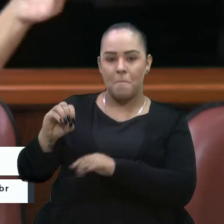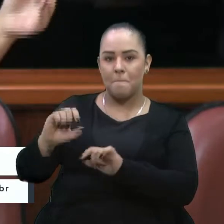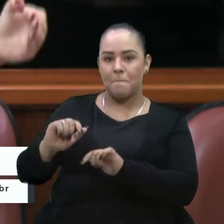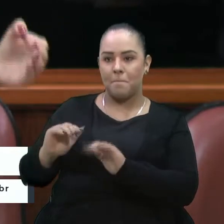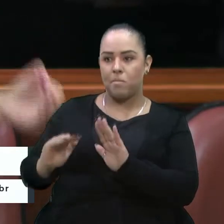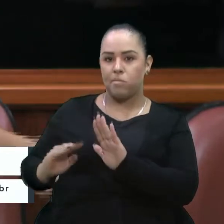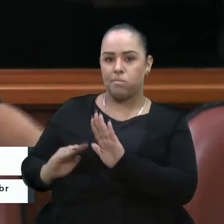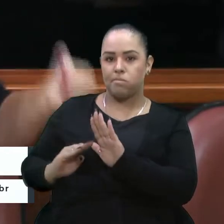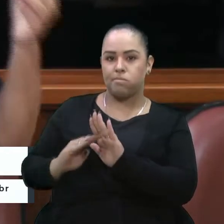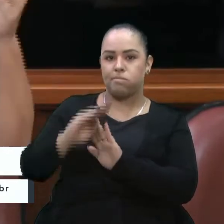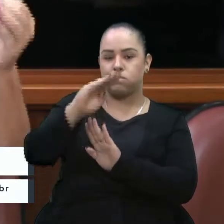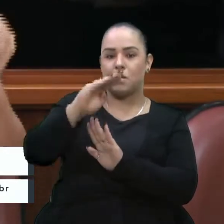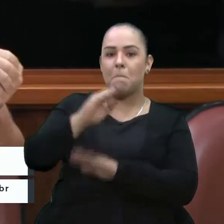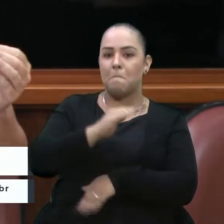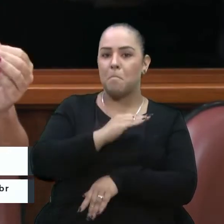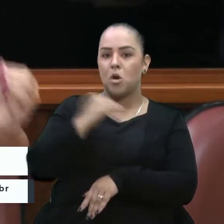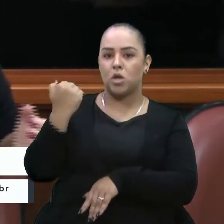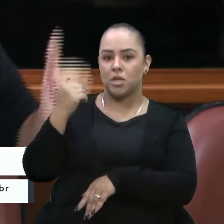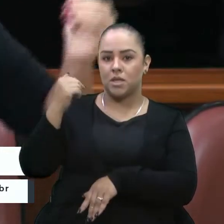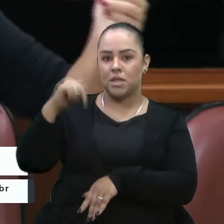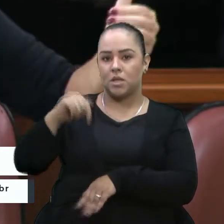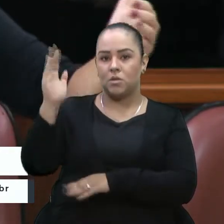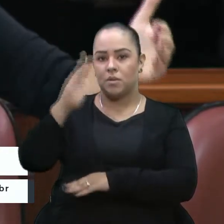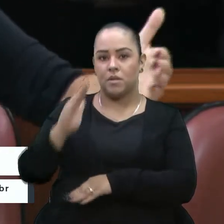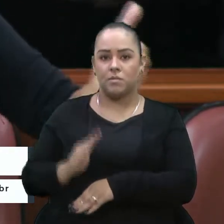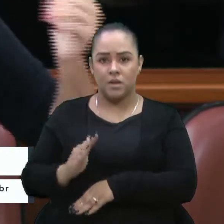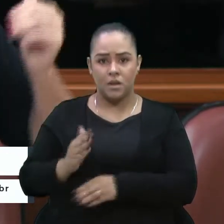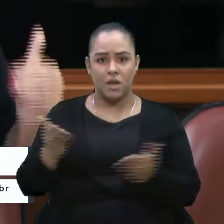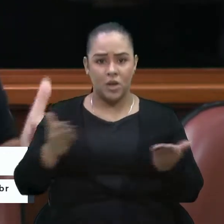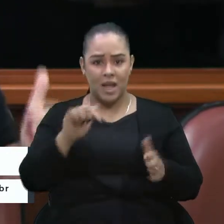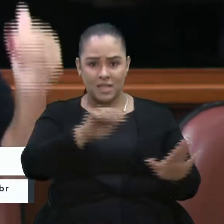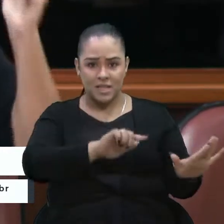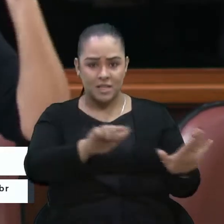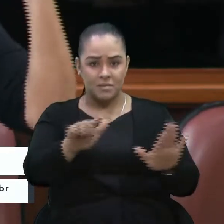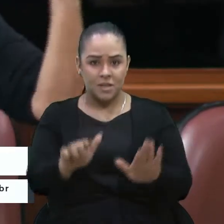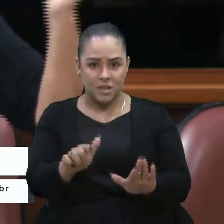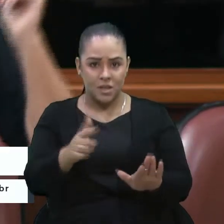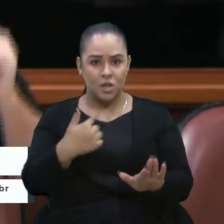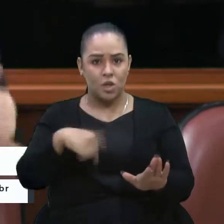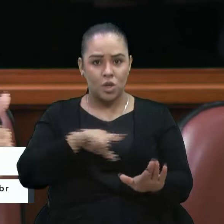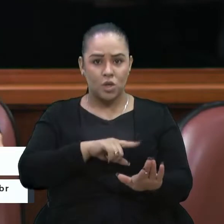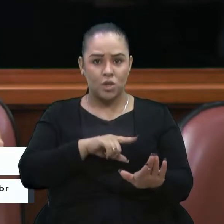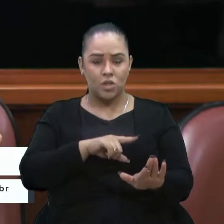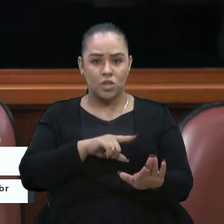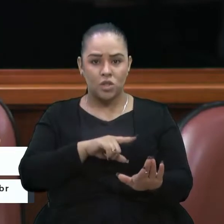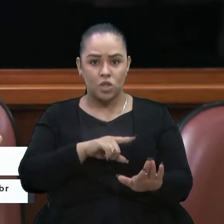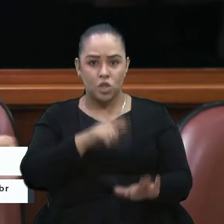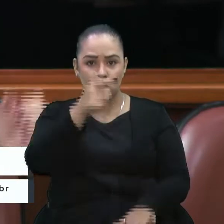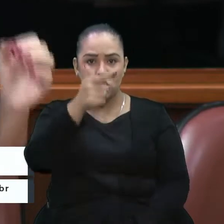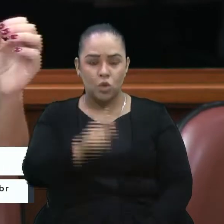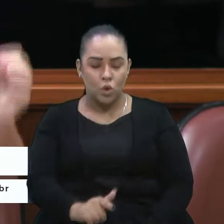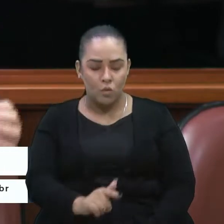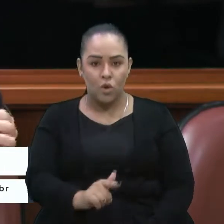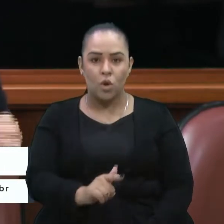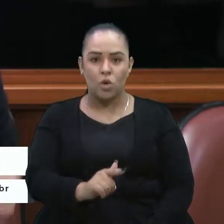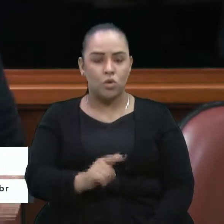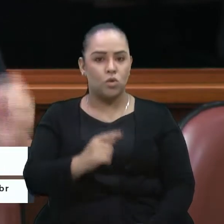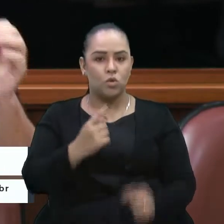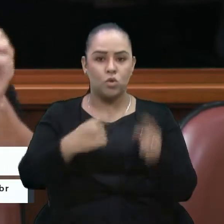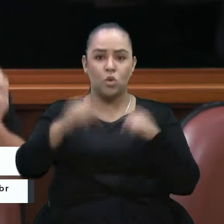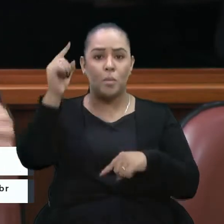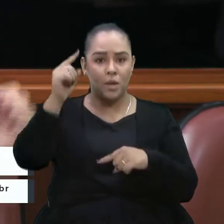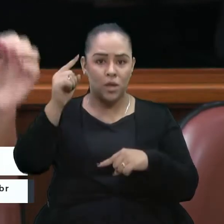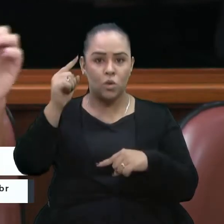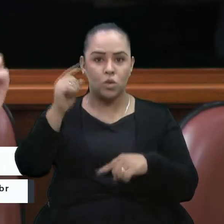número de mortes no Brasil, e agora, essa semana, nós alcançamos novamente o recorde de mortes. Então,